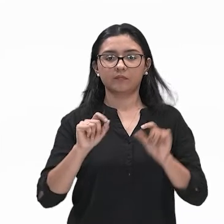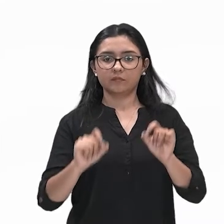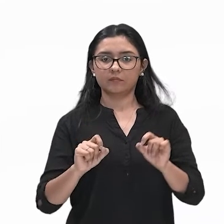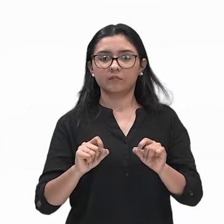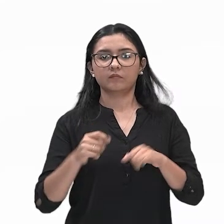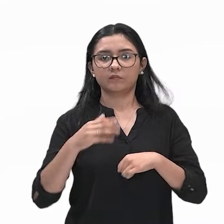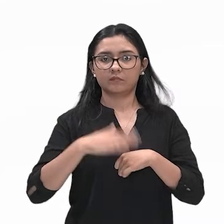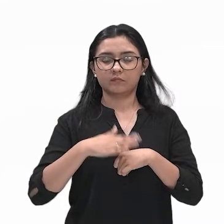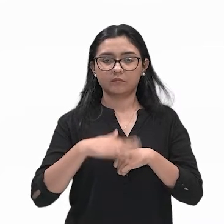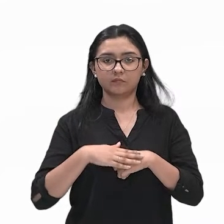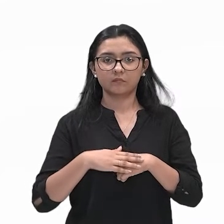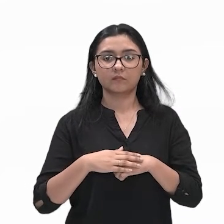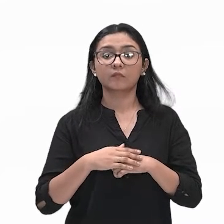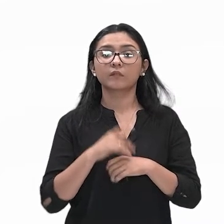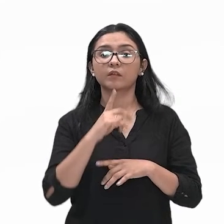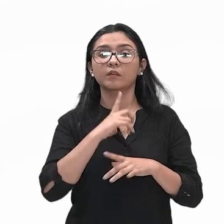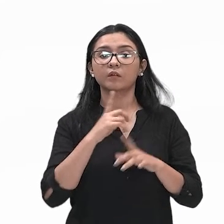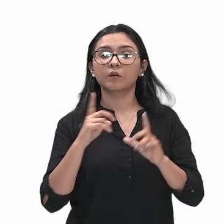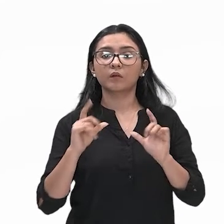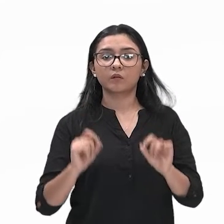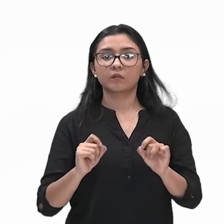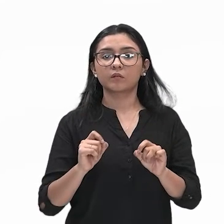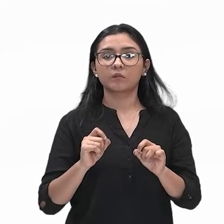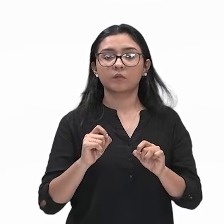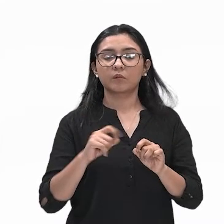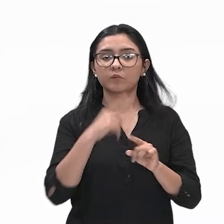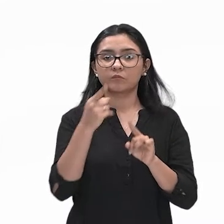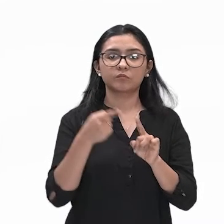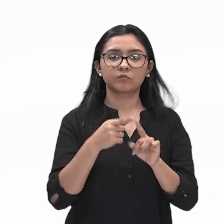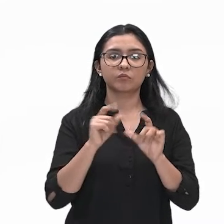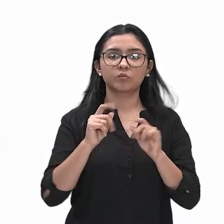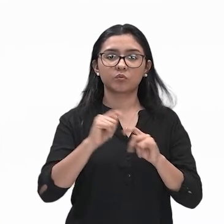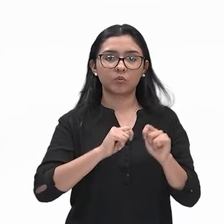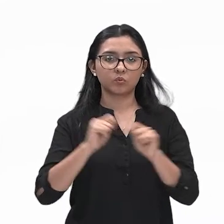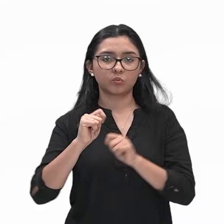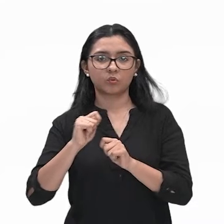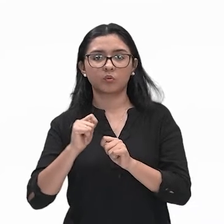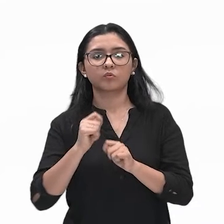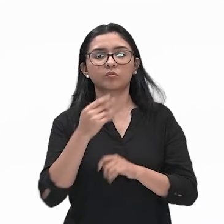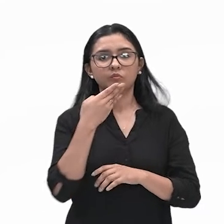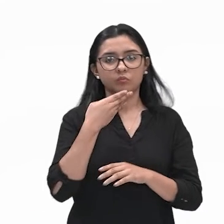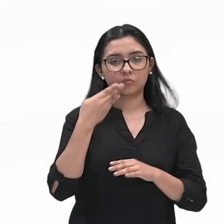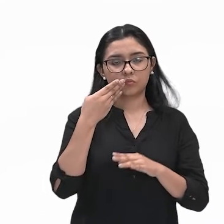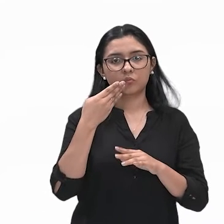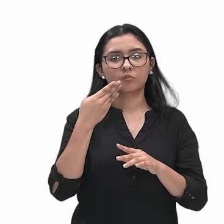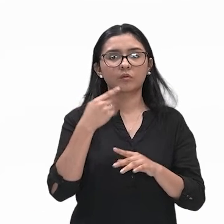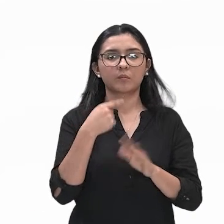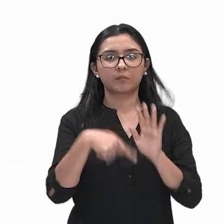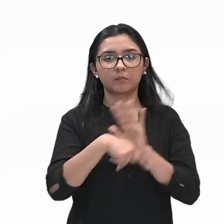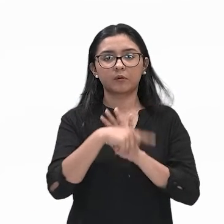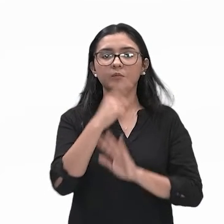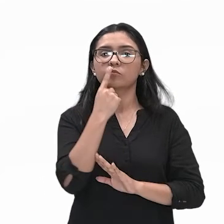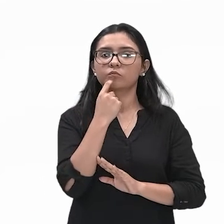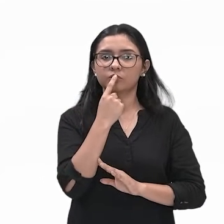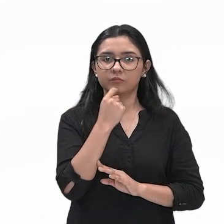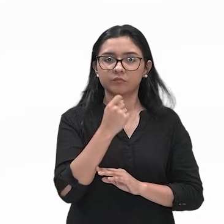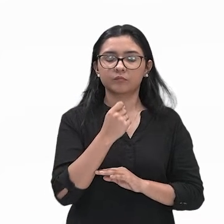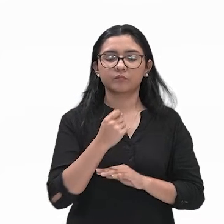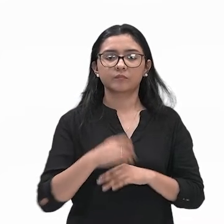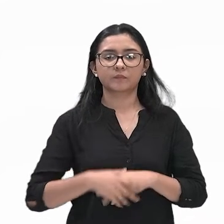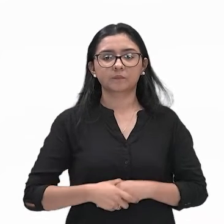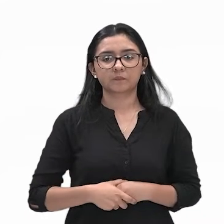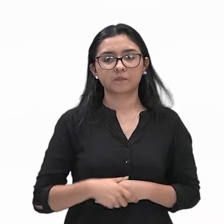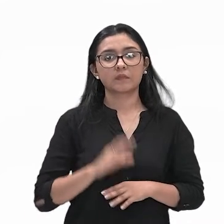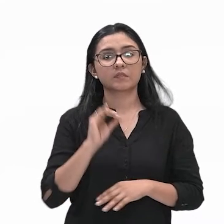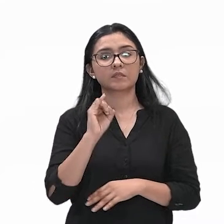organismo. E ela possui como principal função o controle dos níveis de glicose no nosso sangue. A sua carência